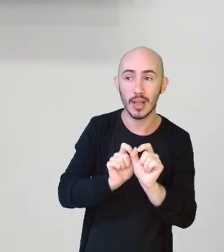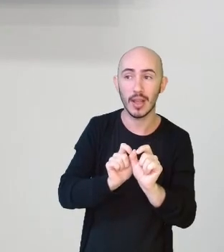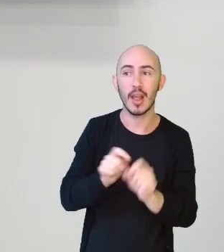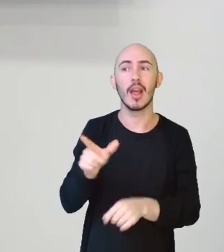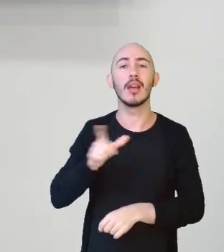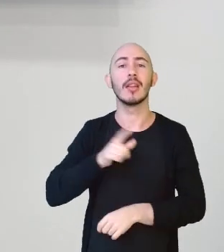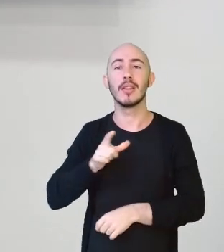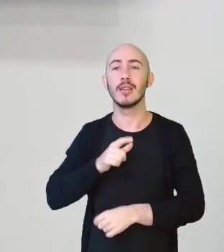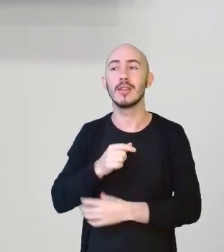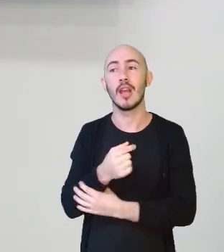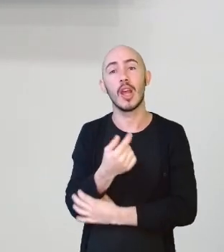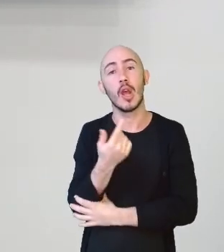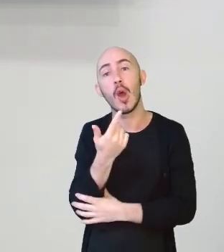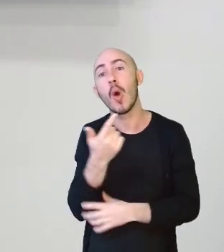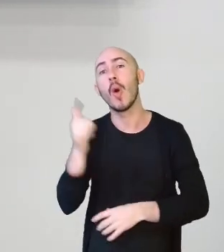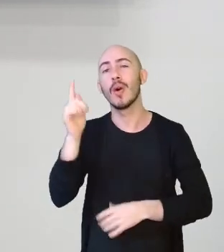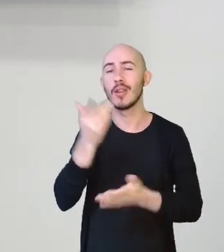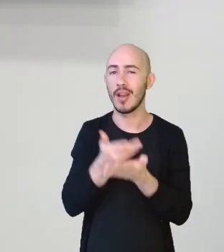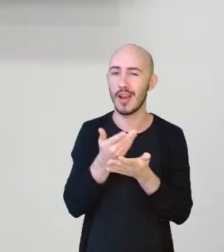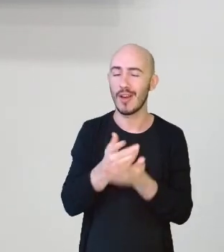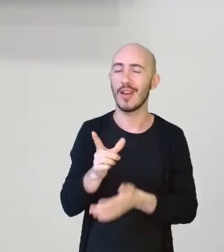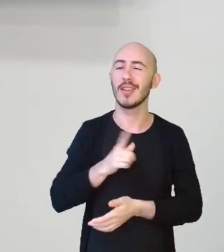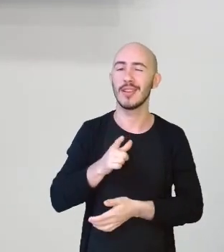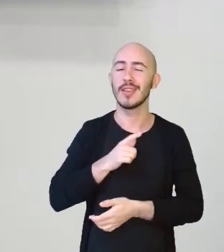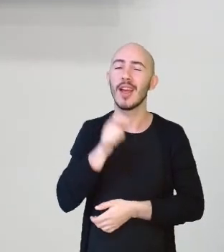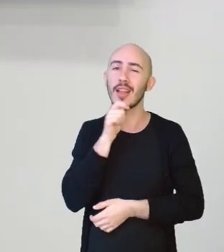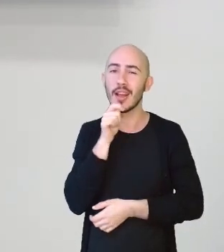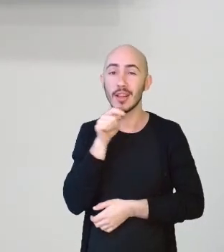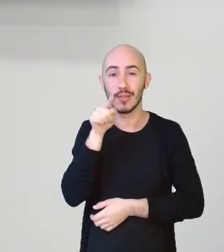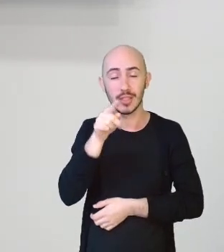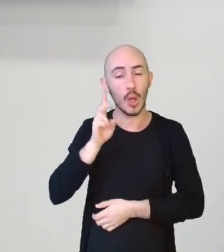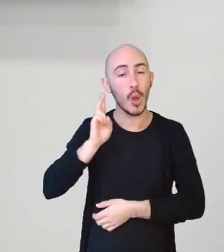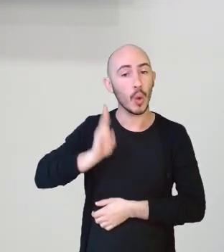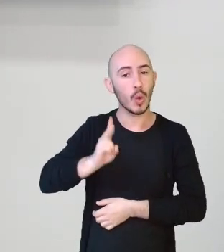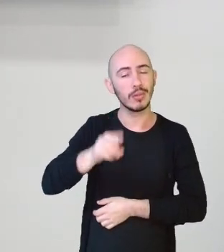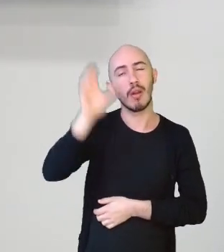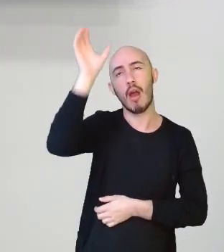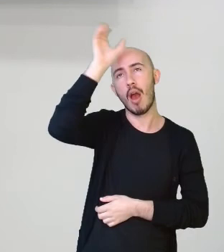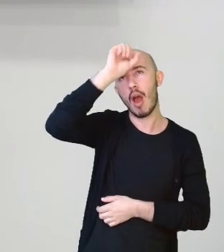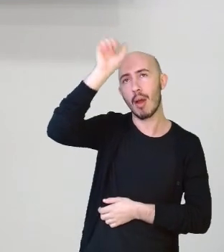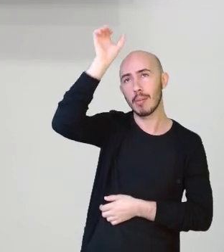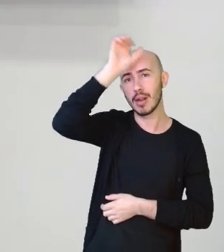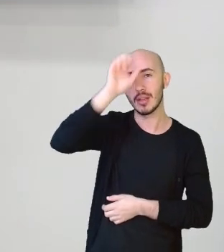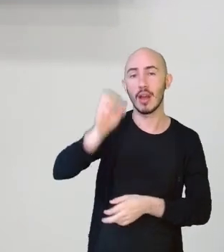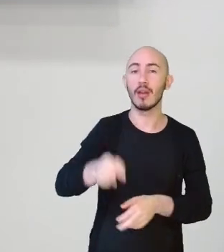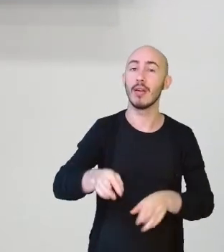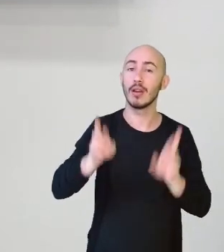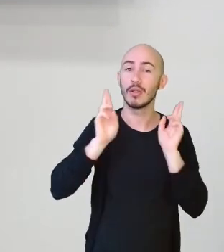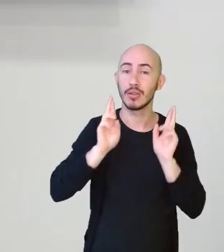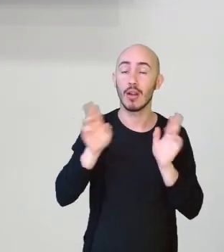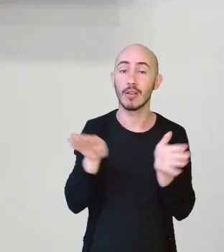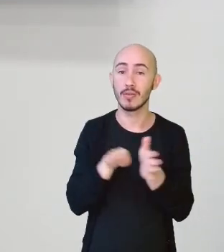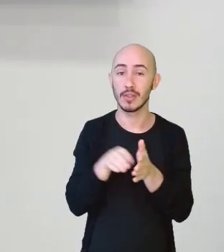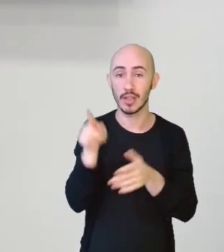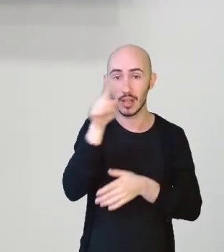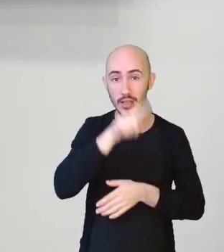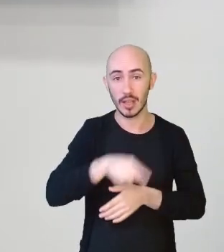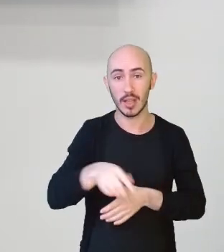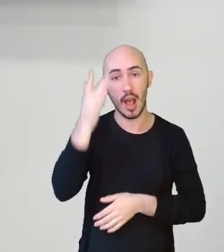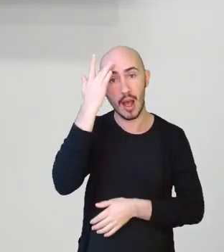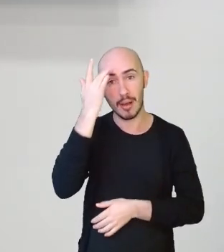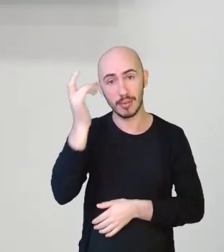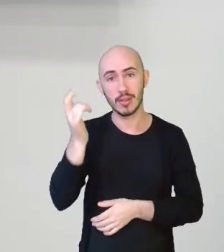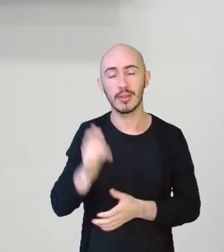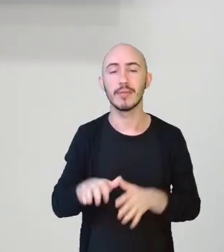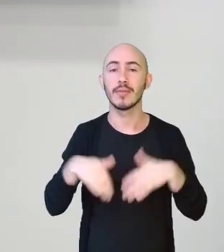Ainda tem mais uma aula. Não sai daí que você vai continuar aprendendo. Então, eu espero vocês aqui amanhã. Se quiser